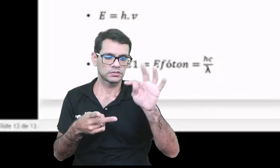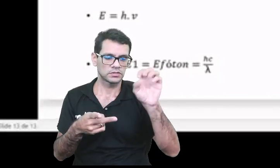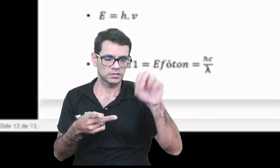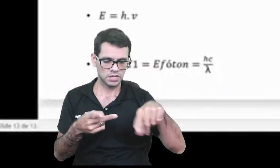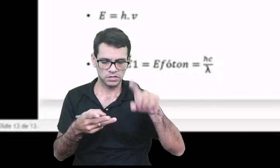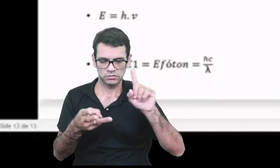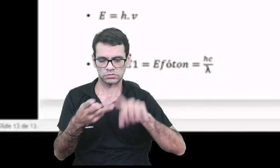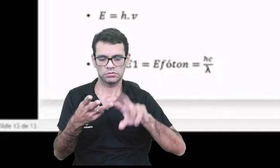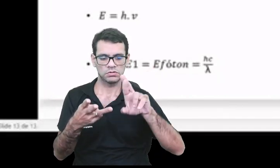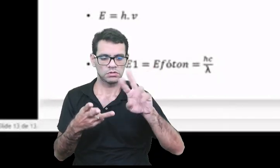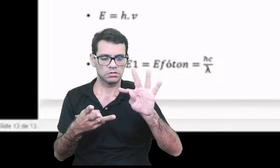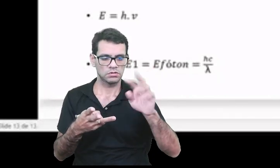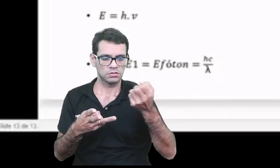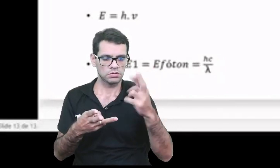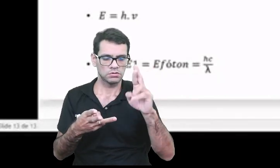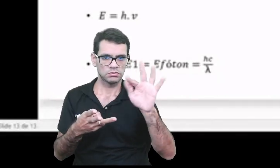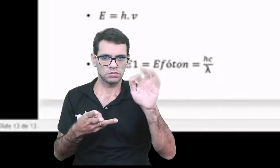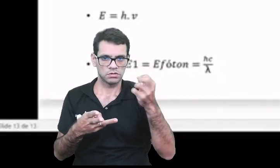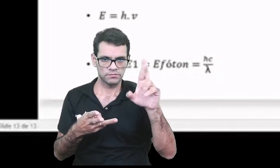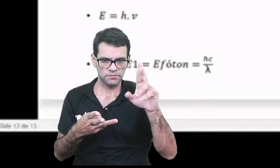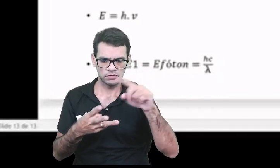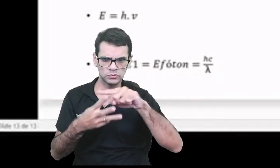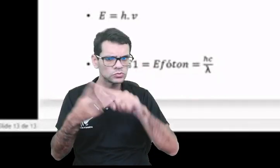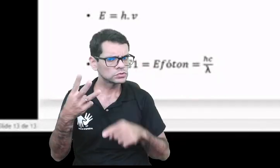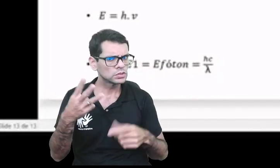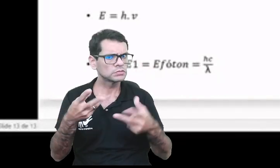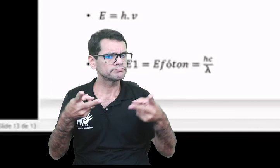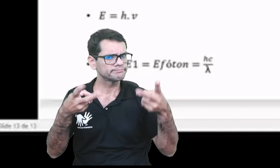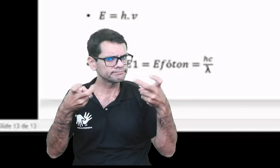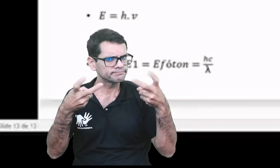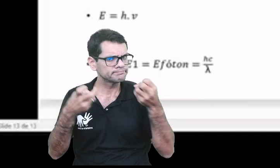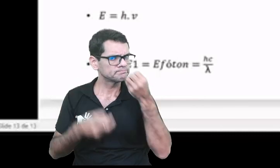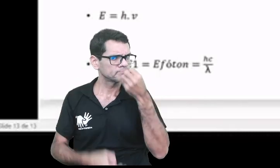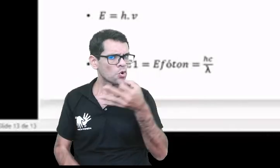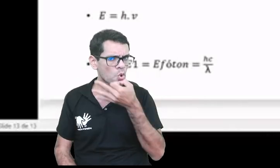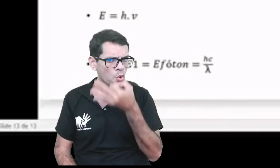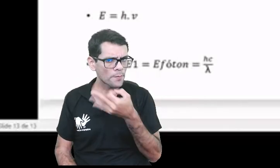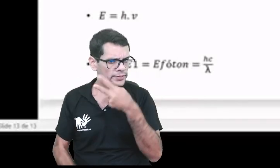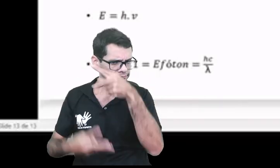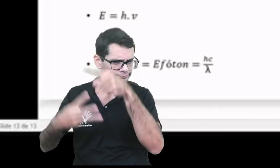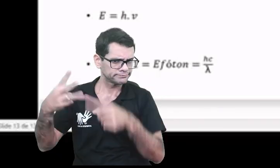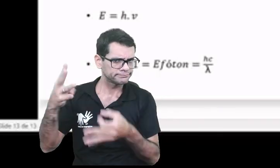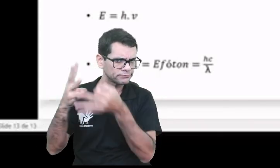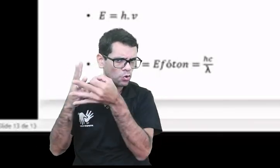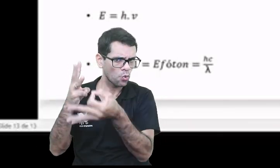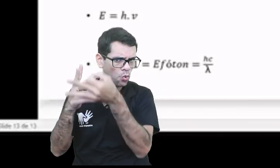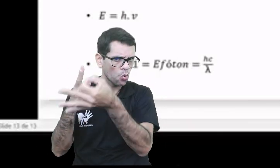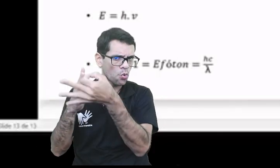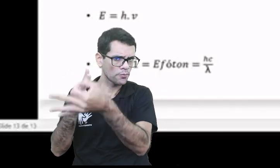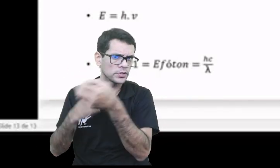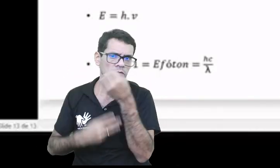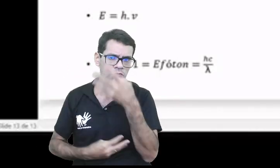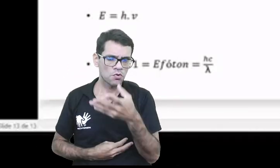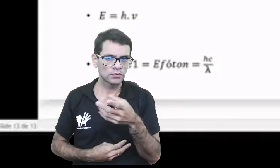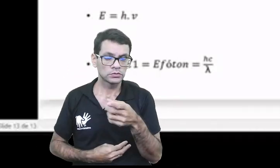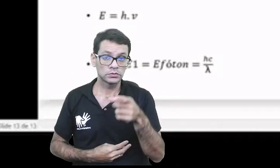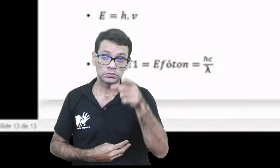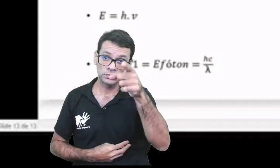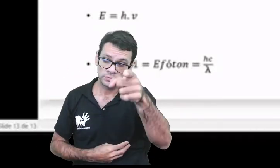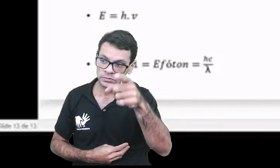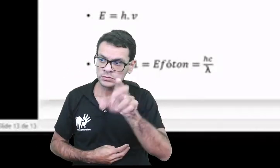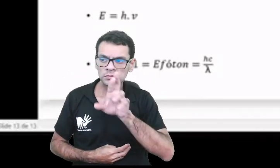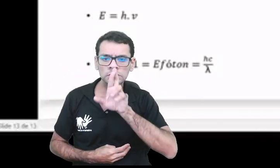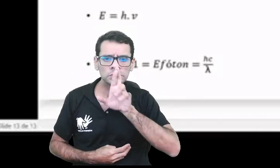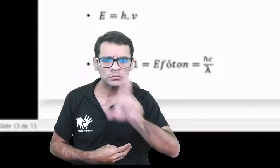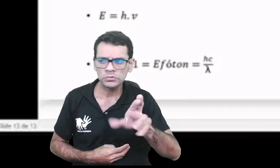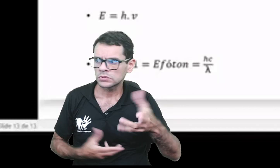fizeram observações importantíssimas. O que eu quero dizer com isso? Não necessariamente aquilo que você possa responder